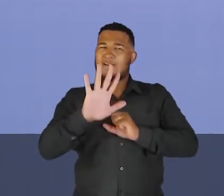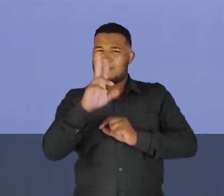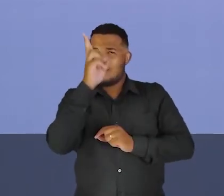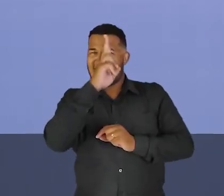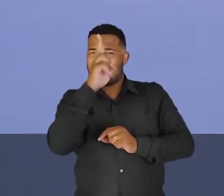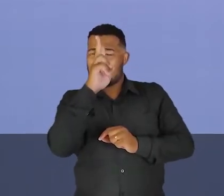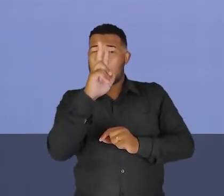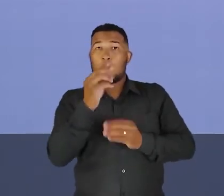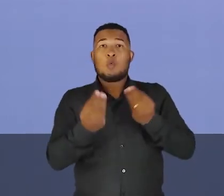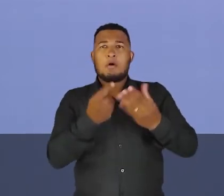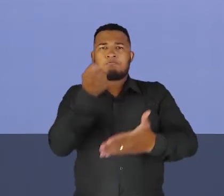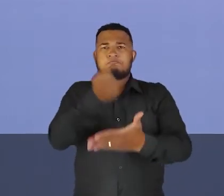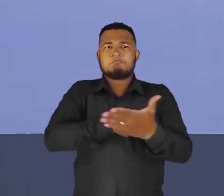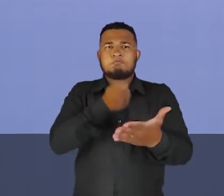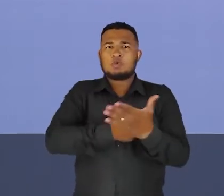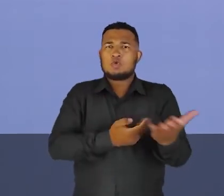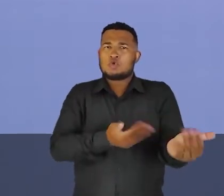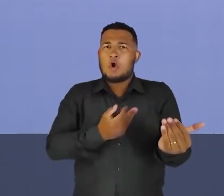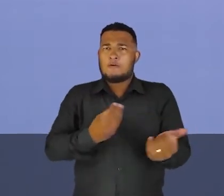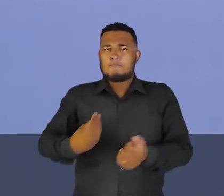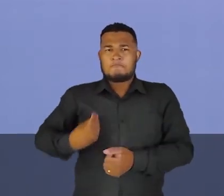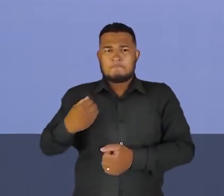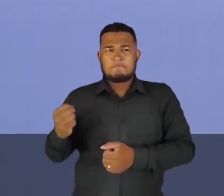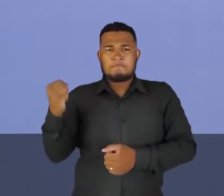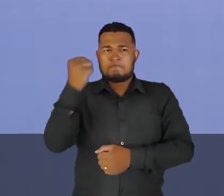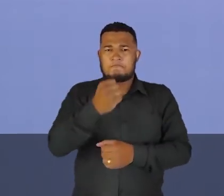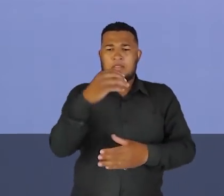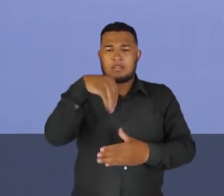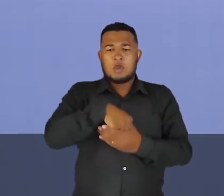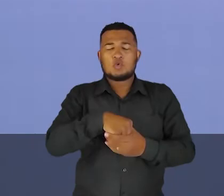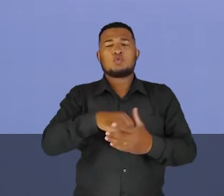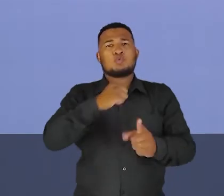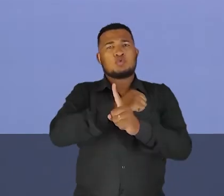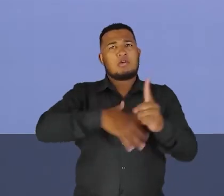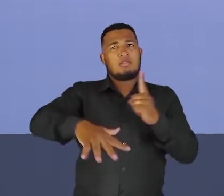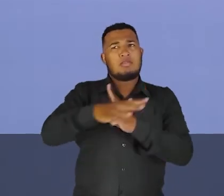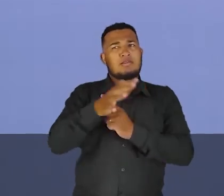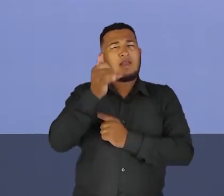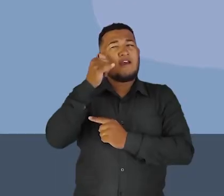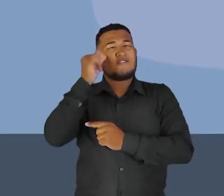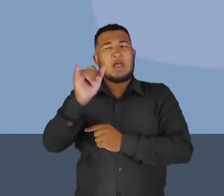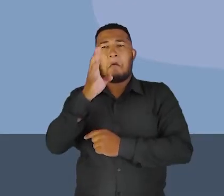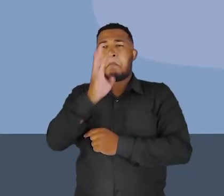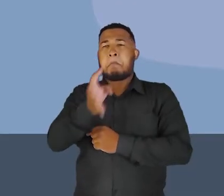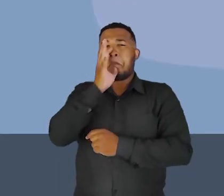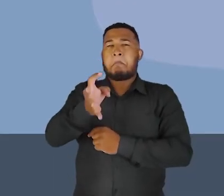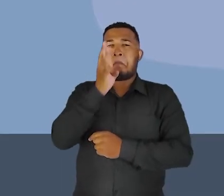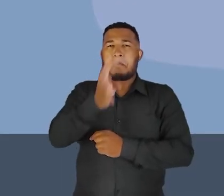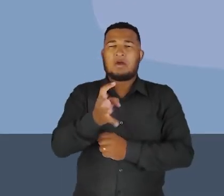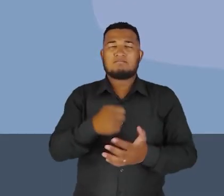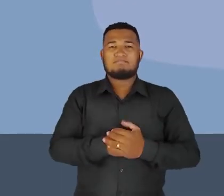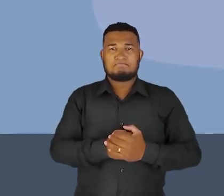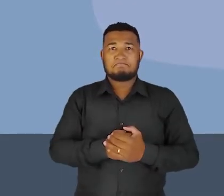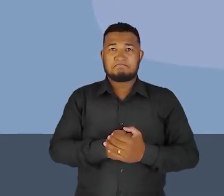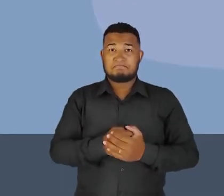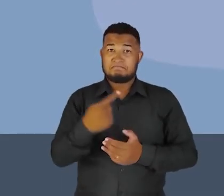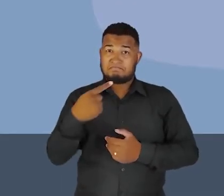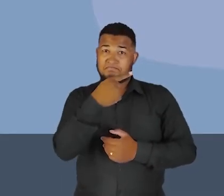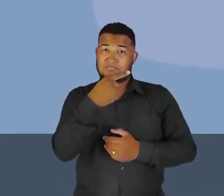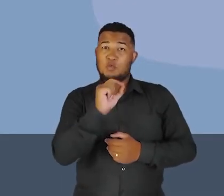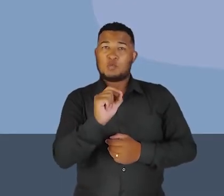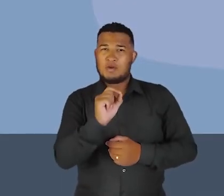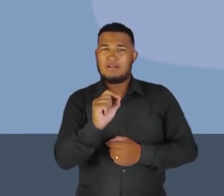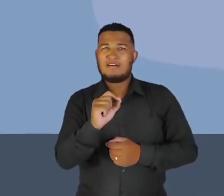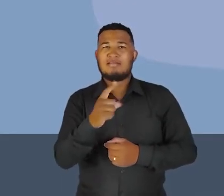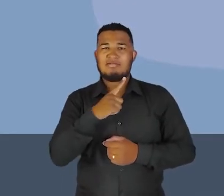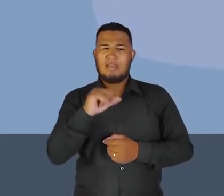jovens, né, para se colocarem na sociedade sem que eles sejam, né, julgados, tá? Olha para a telinha. O que eu trouxe aqui, né? Eu